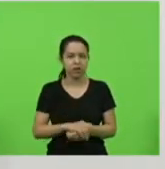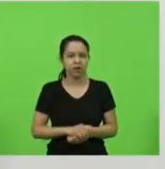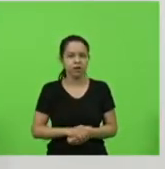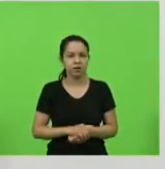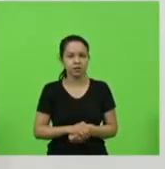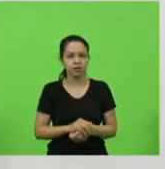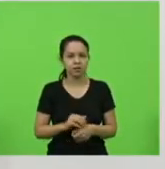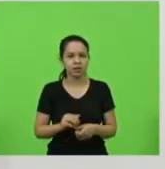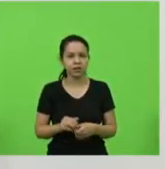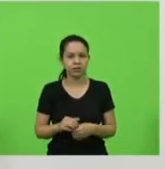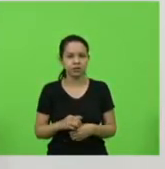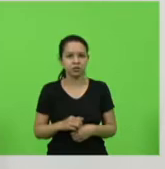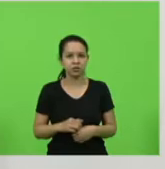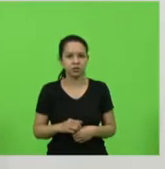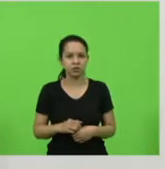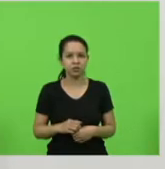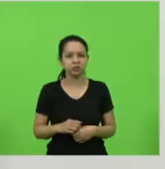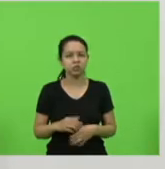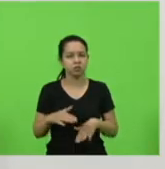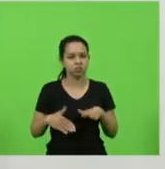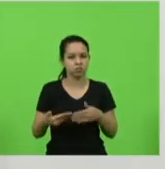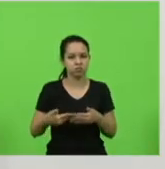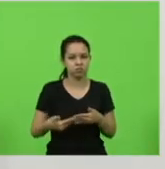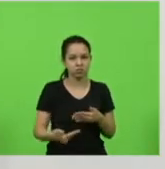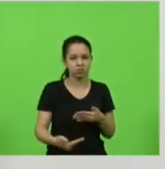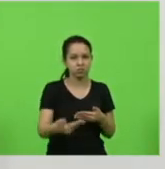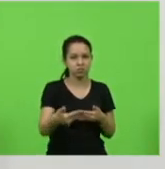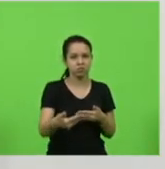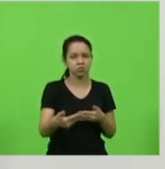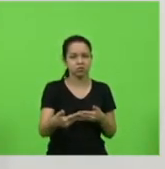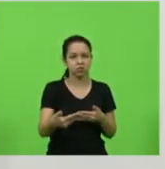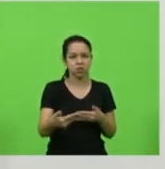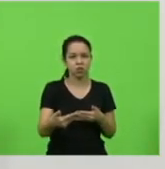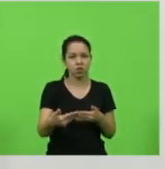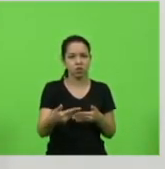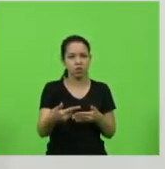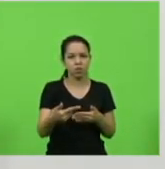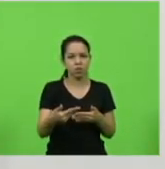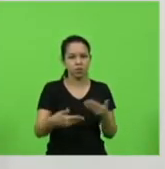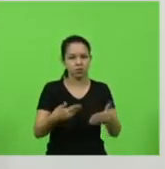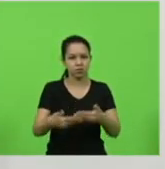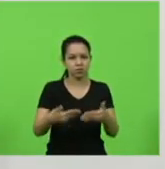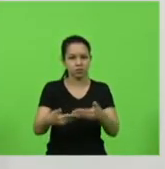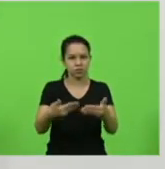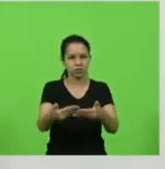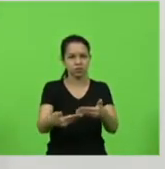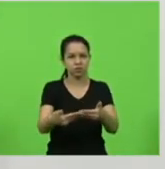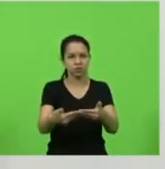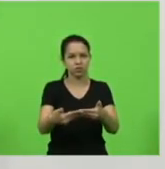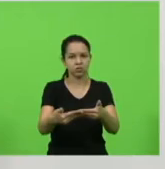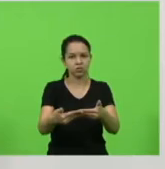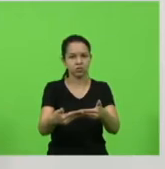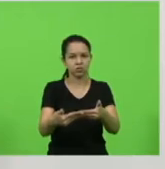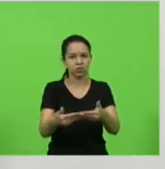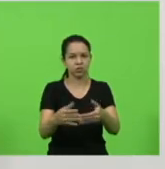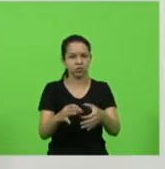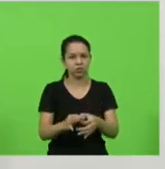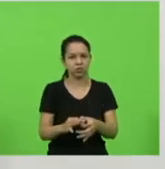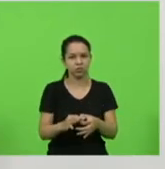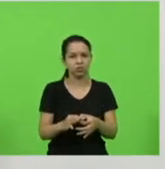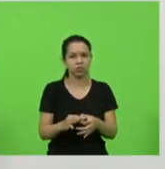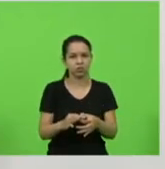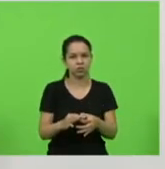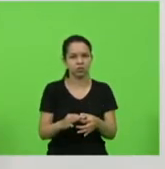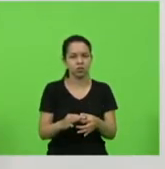menos está se dando início ao processo de contratação do projeto. E o projeto de engenharia é um processo